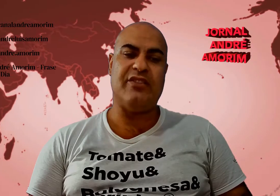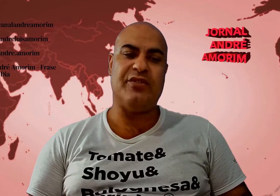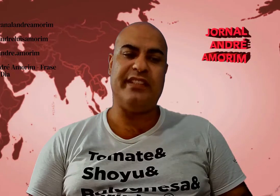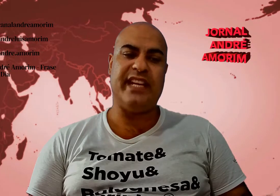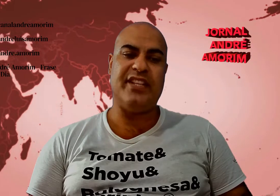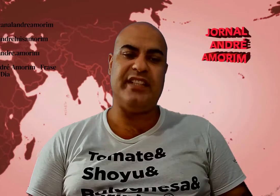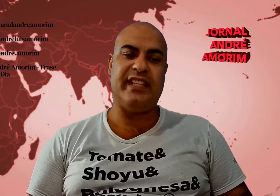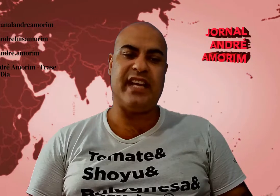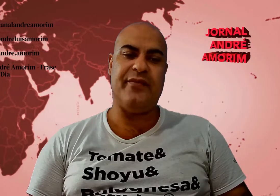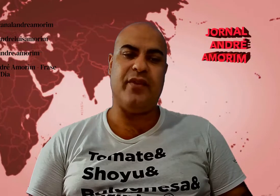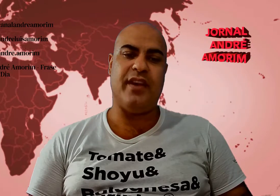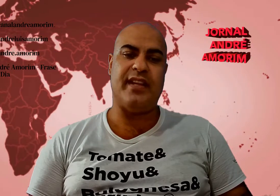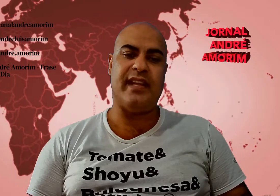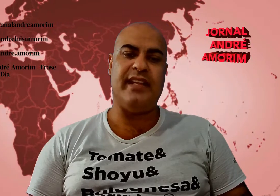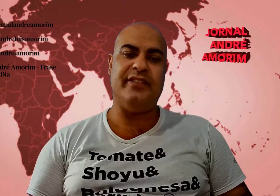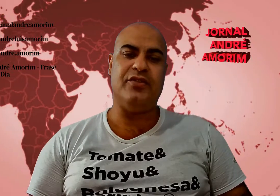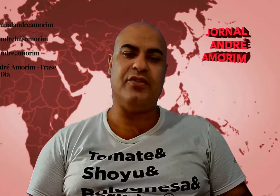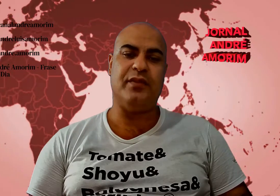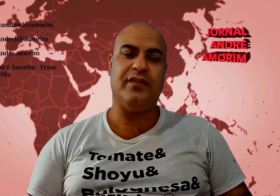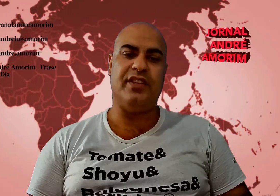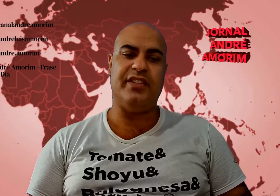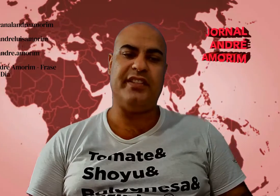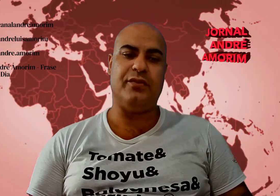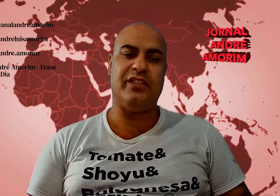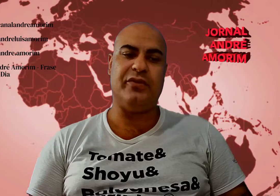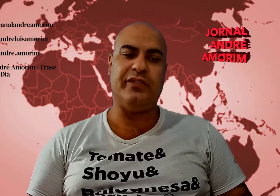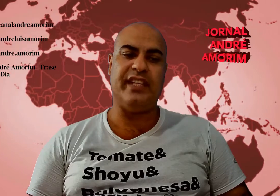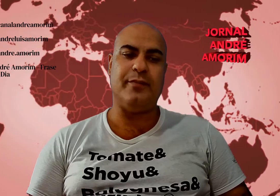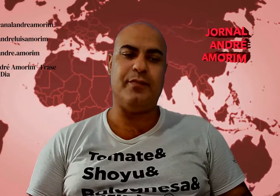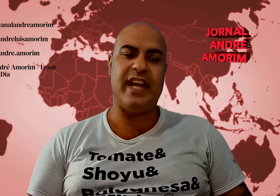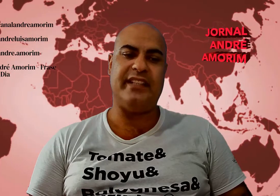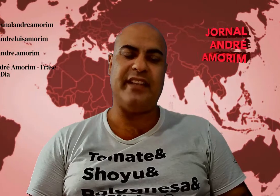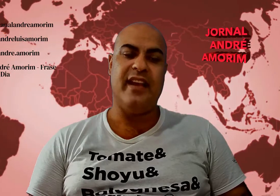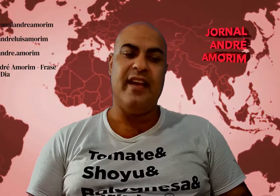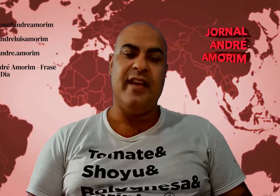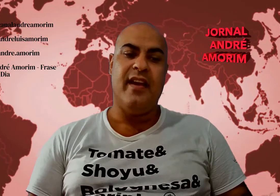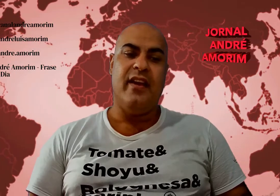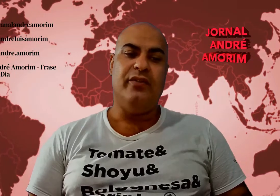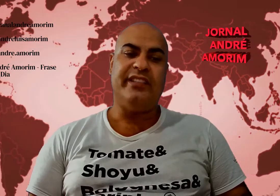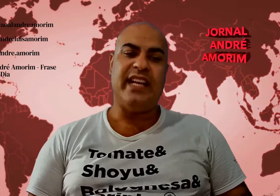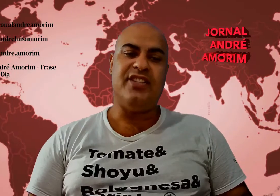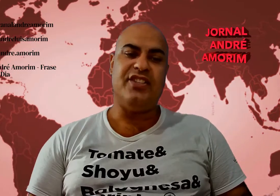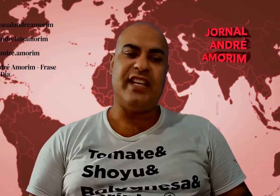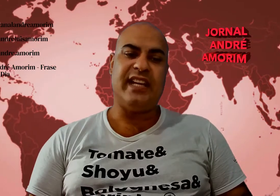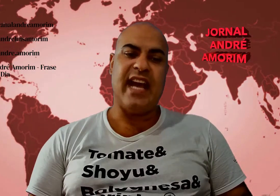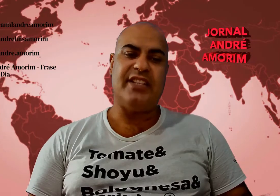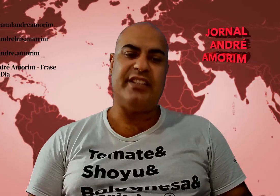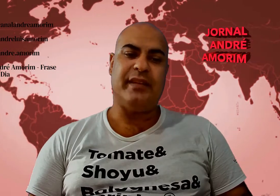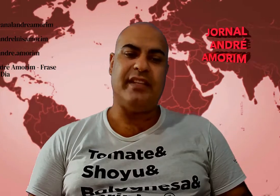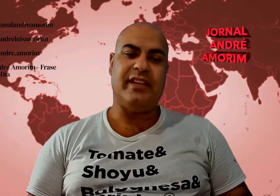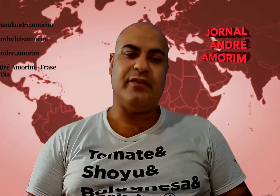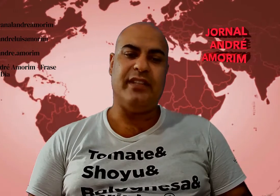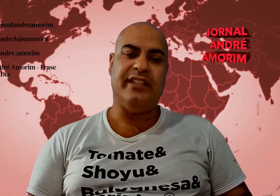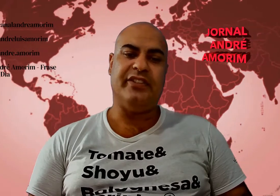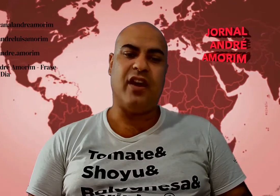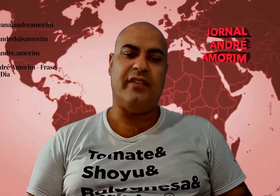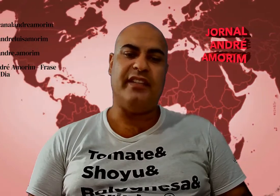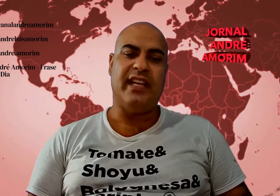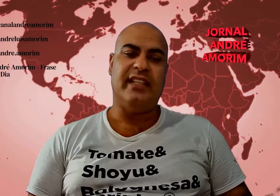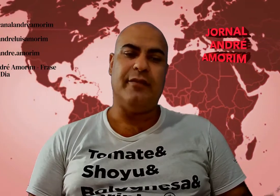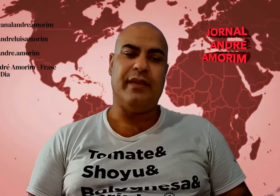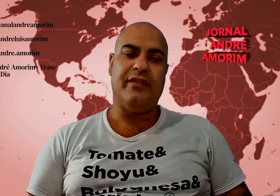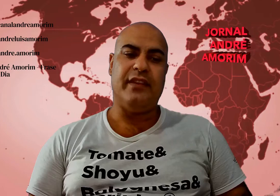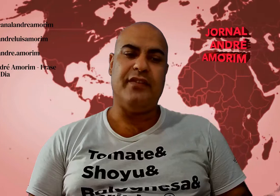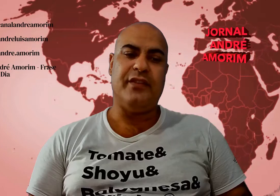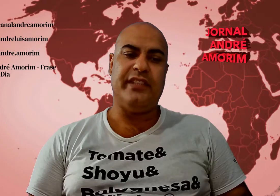para o condado de Los Angeles, na Califórnia, na eleição de 2020, segundo a Associated Press. O site de checagens americano Lead